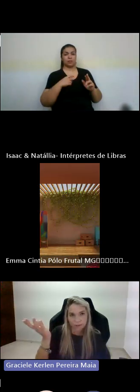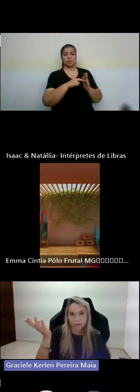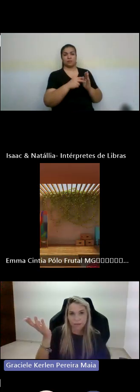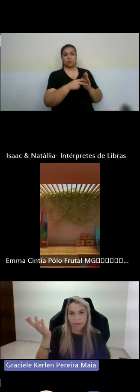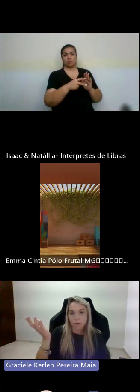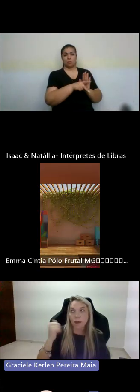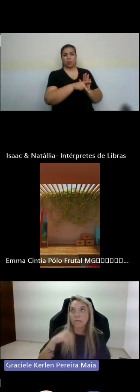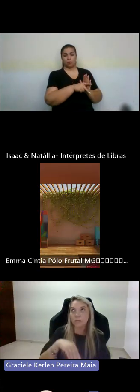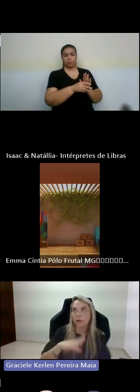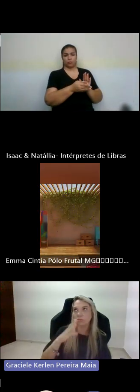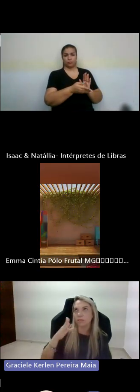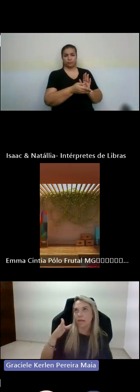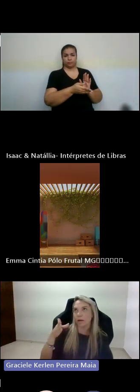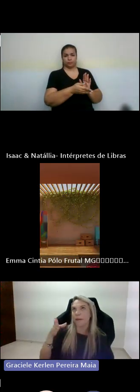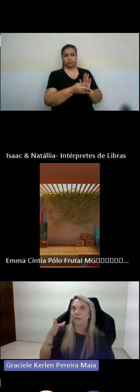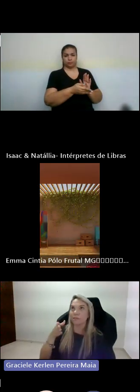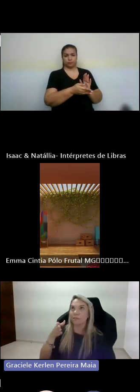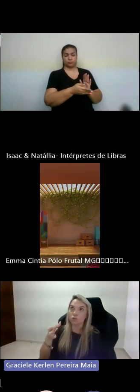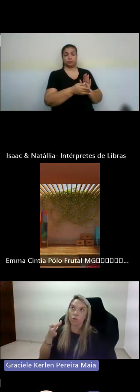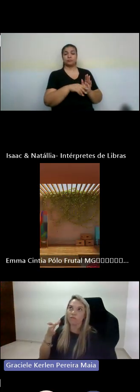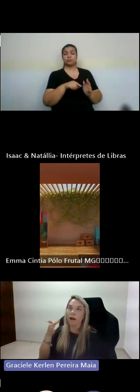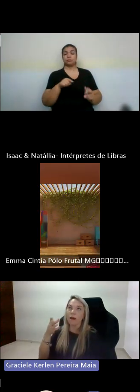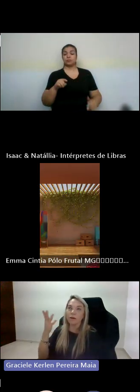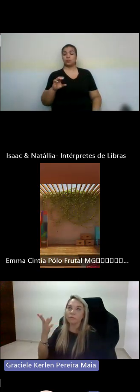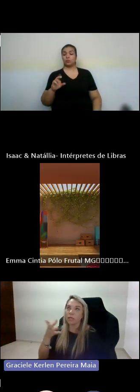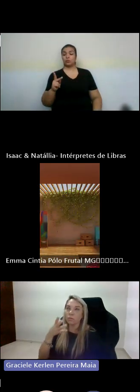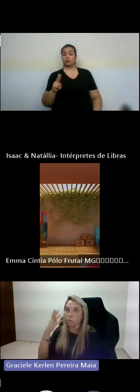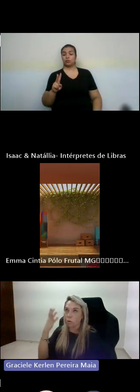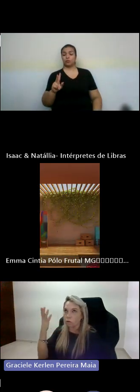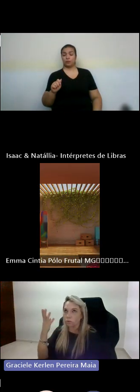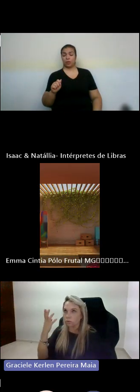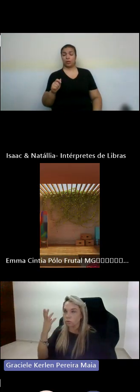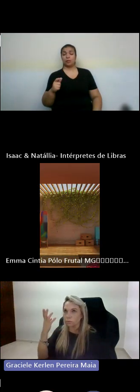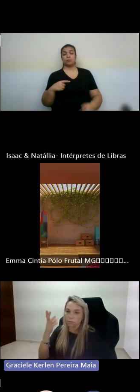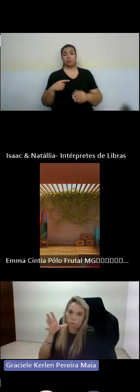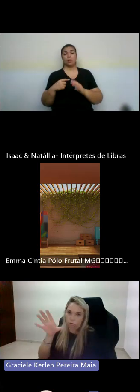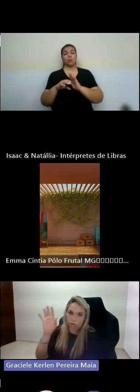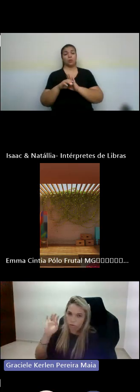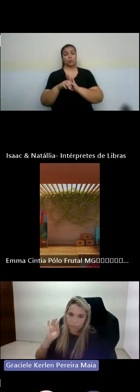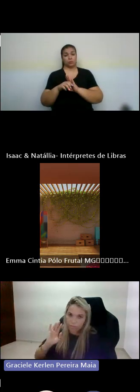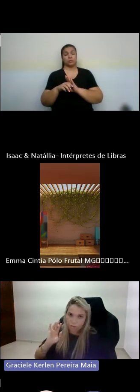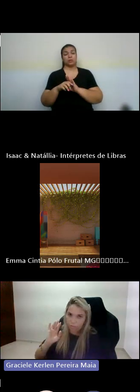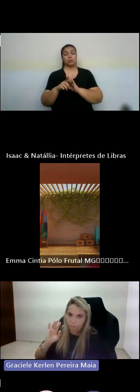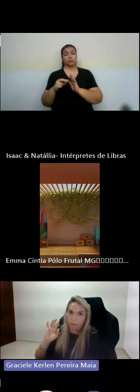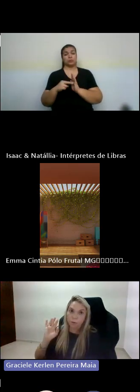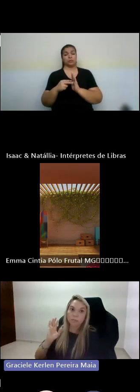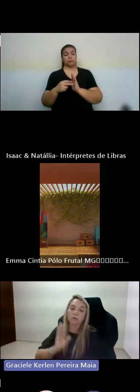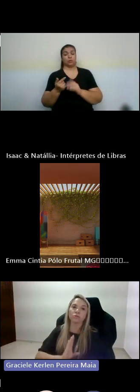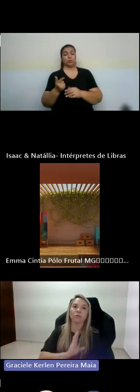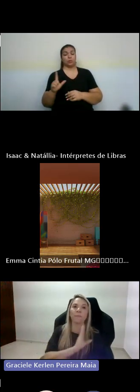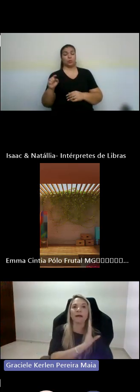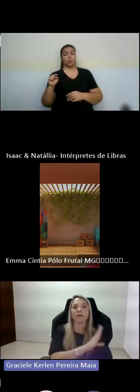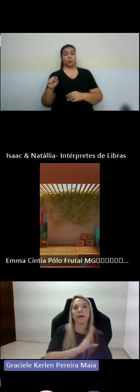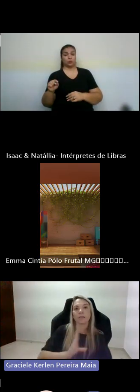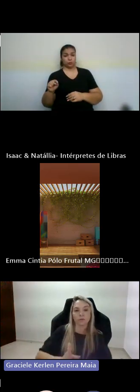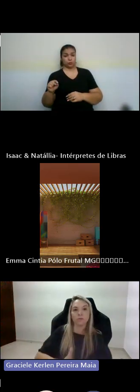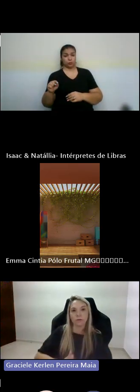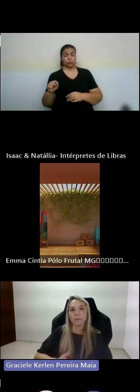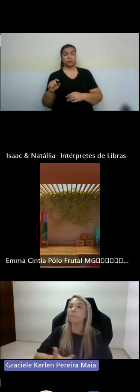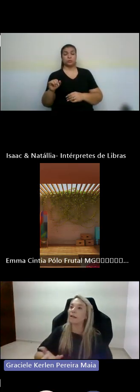guardar. Quando eu tenho a palavra chuva, eu tenho um outro conceito. Quando eu junto a